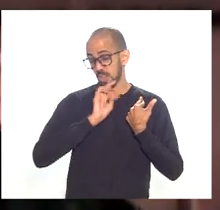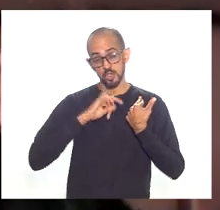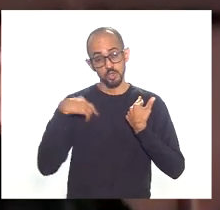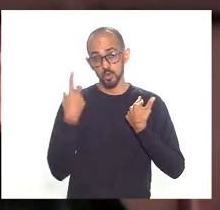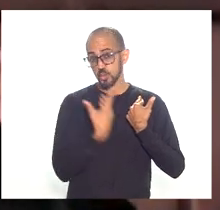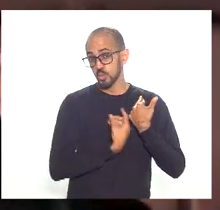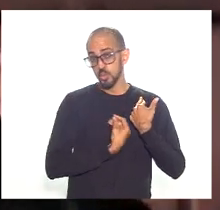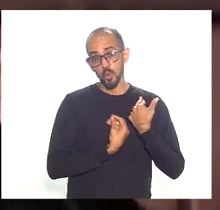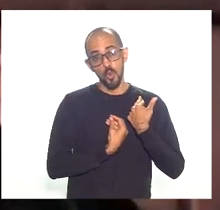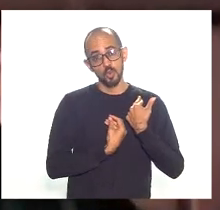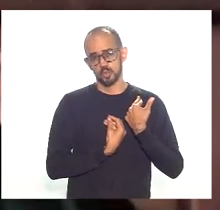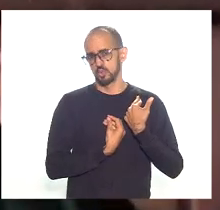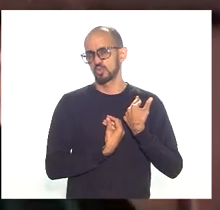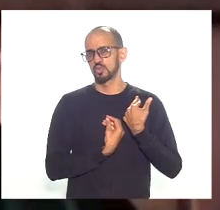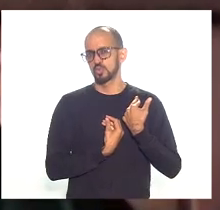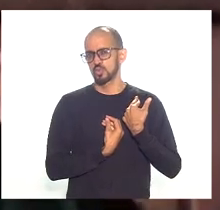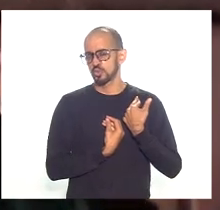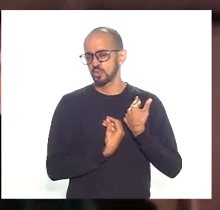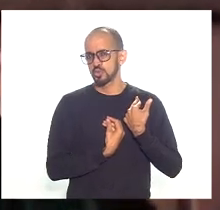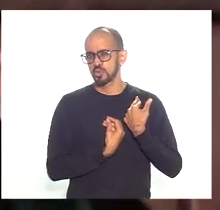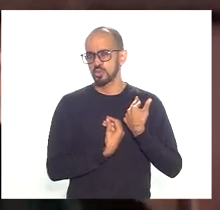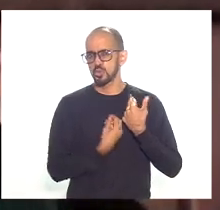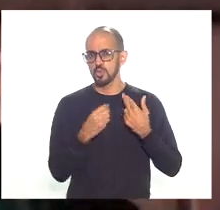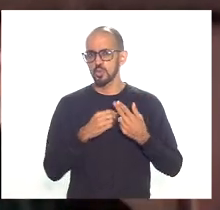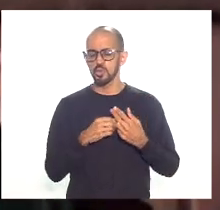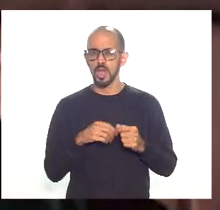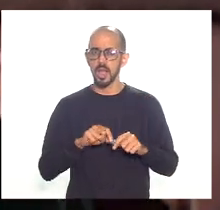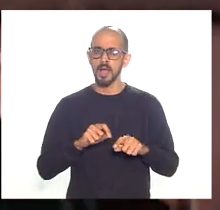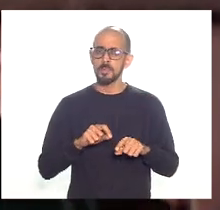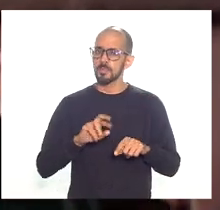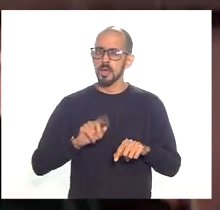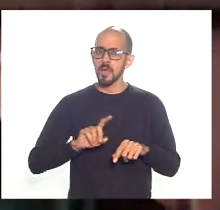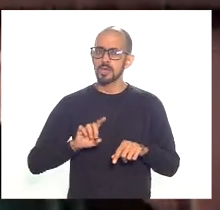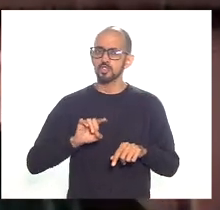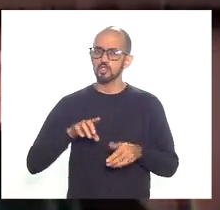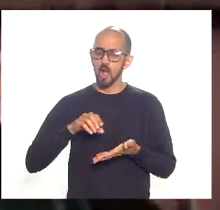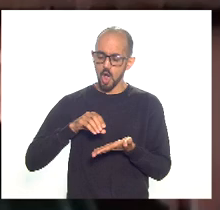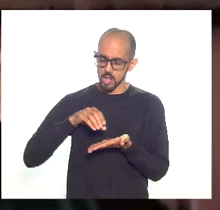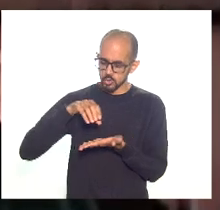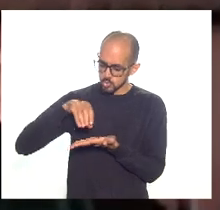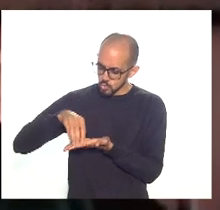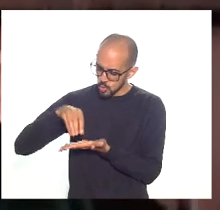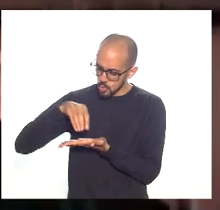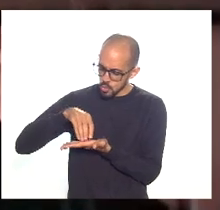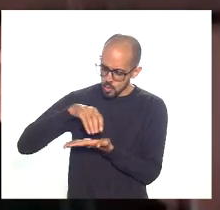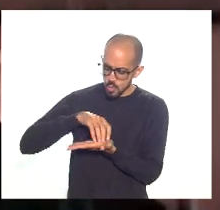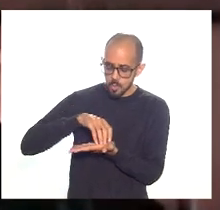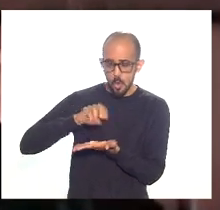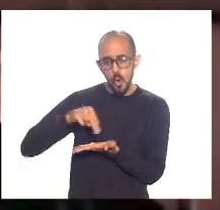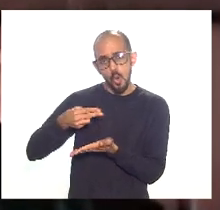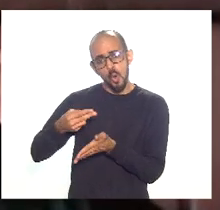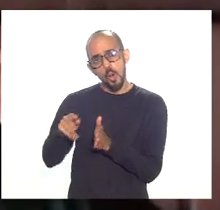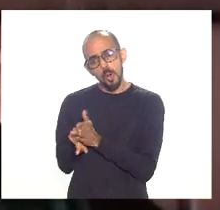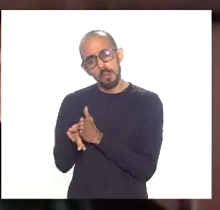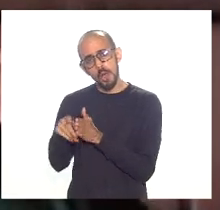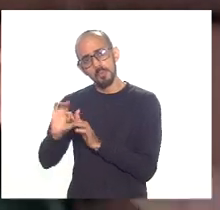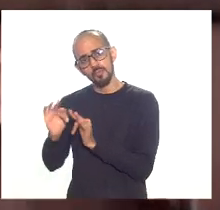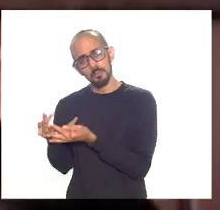a comunidade, de toda a sociedade, não só de parte dela ou só da sua própria família. Muito obrigada,